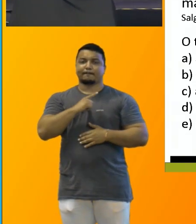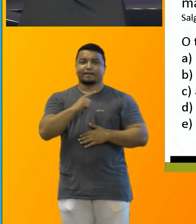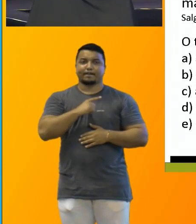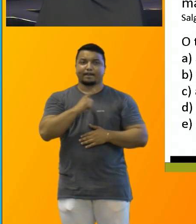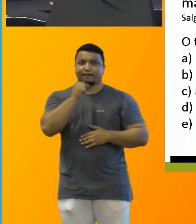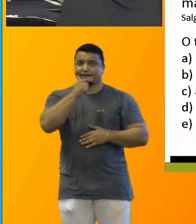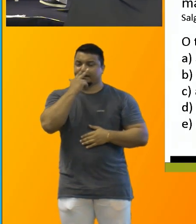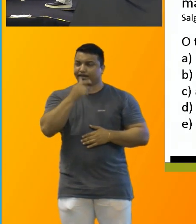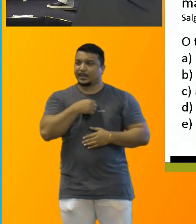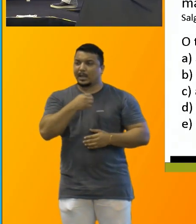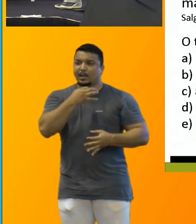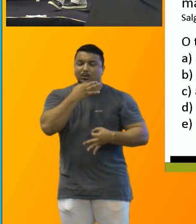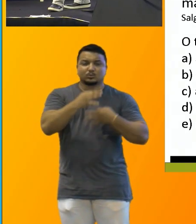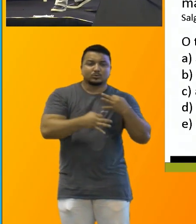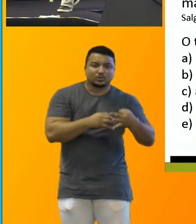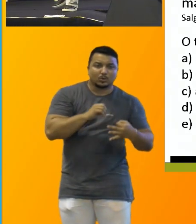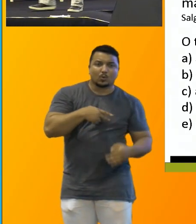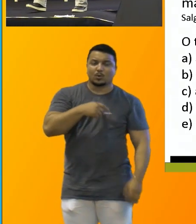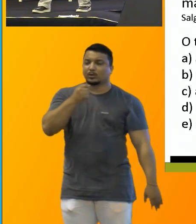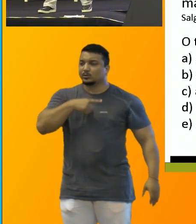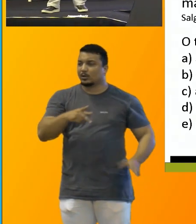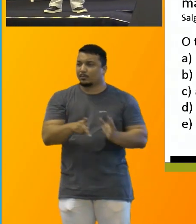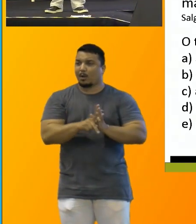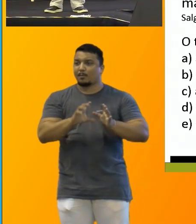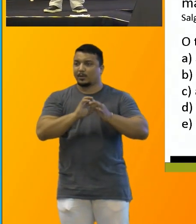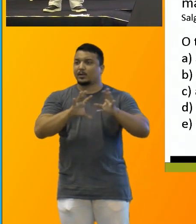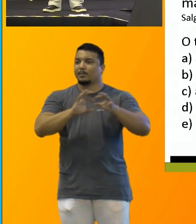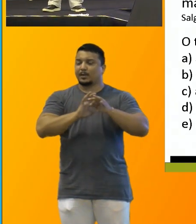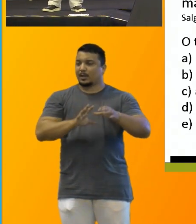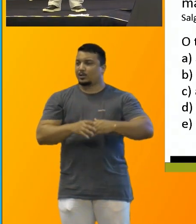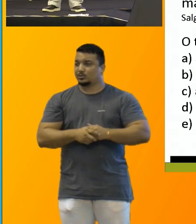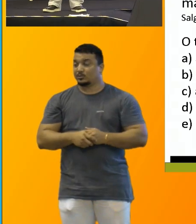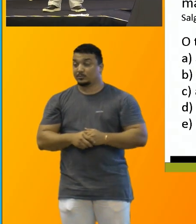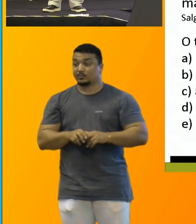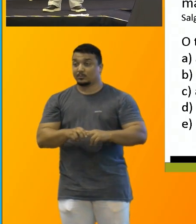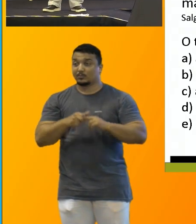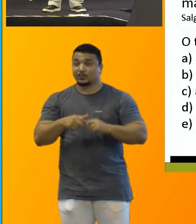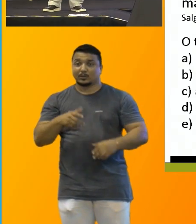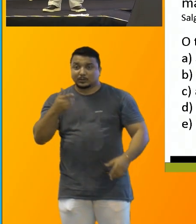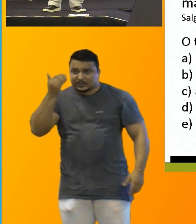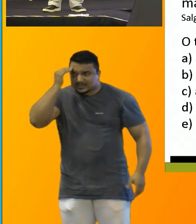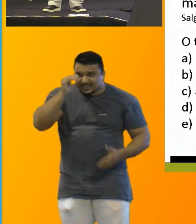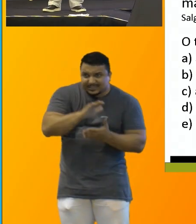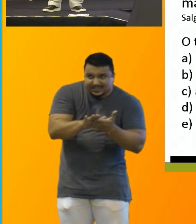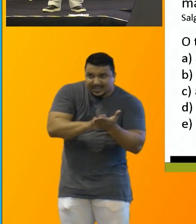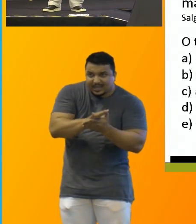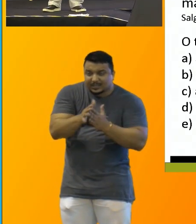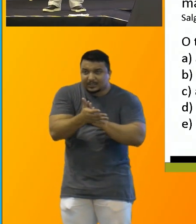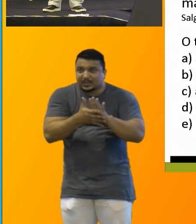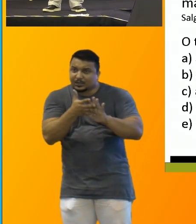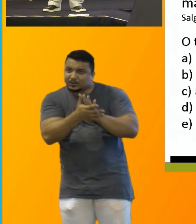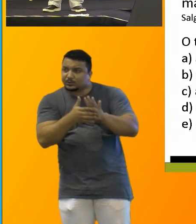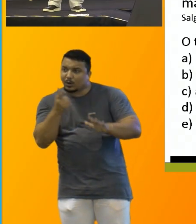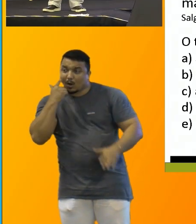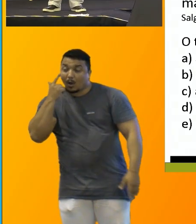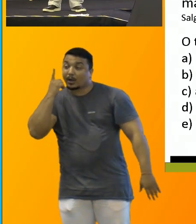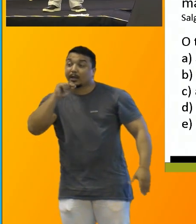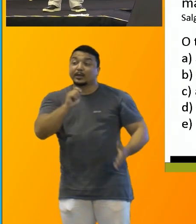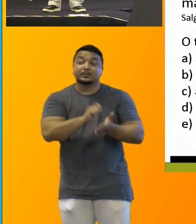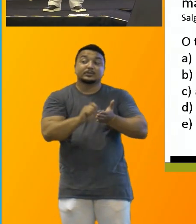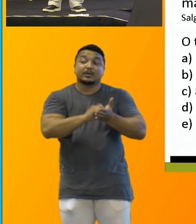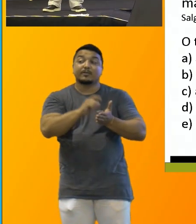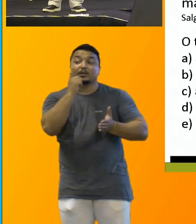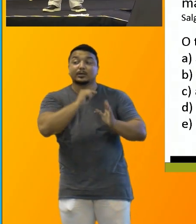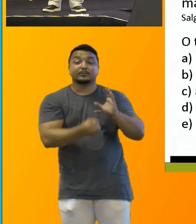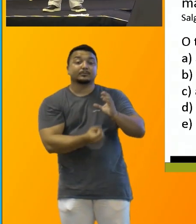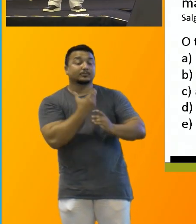elogiando ou ele está criticando a liberdade? Criticando. E se você não entendeu nada do texto, olha quem foi que escreveu o